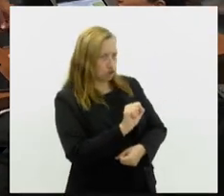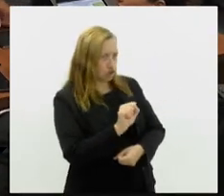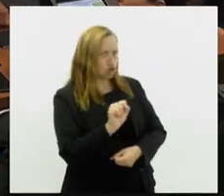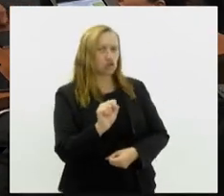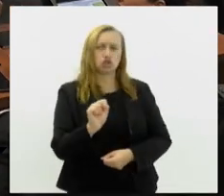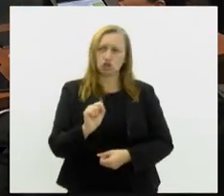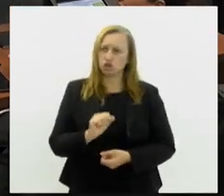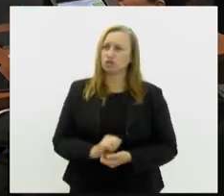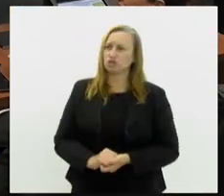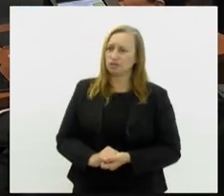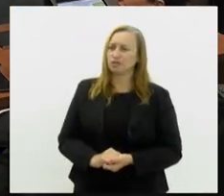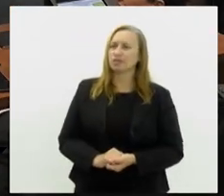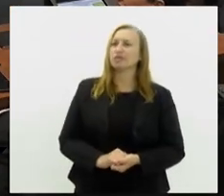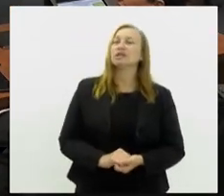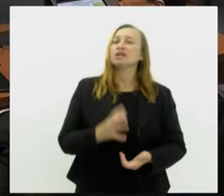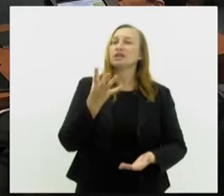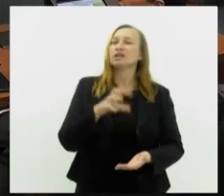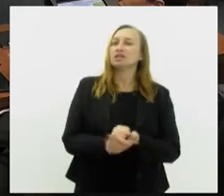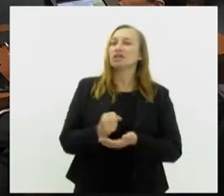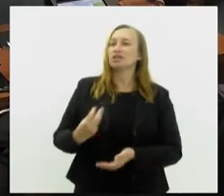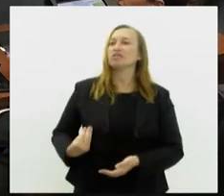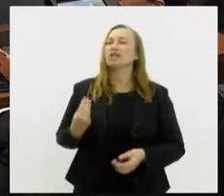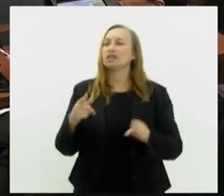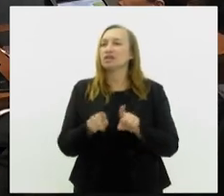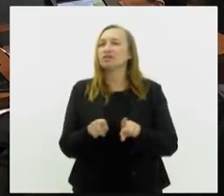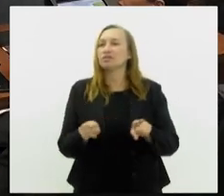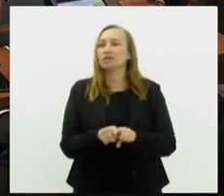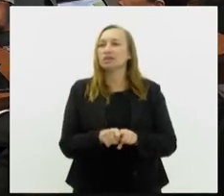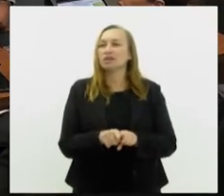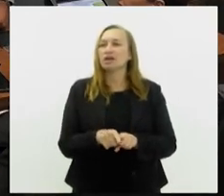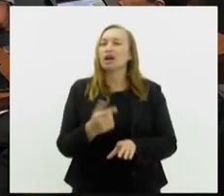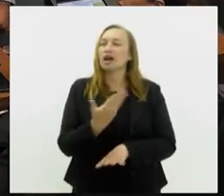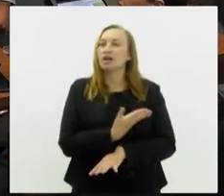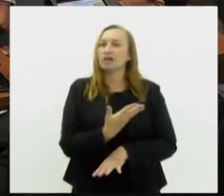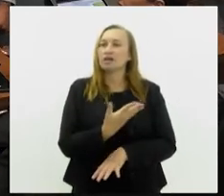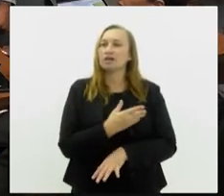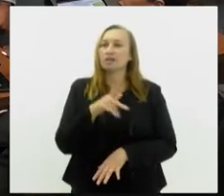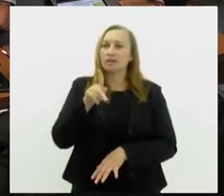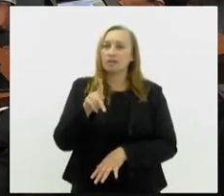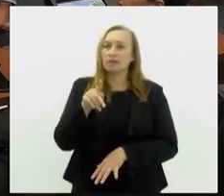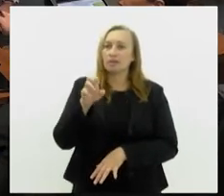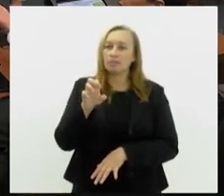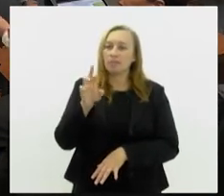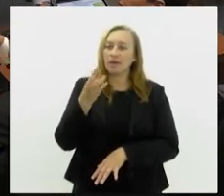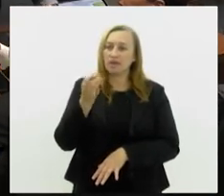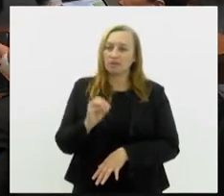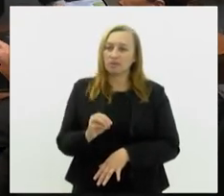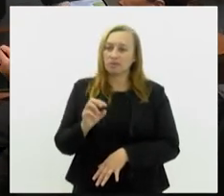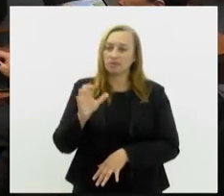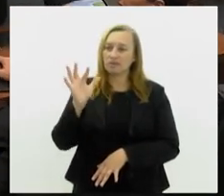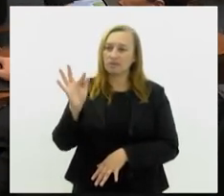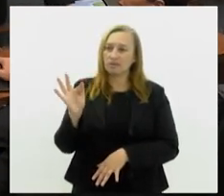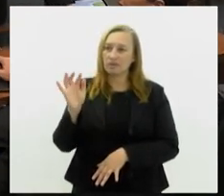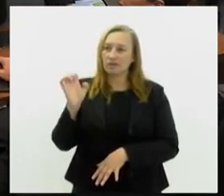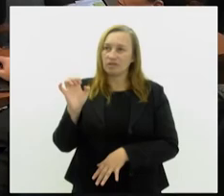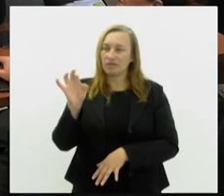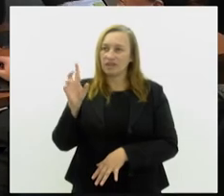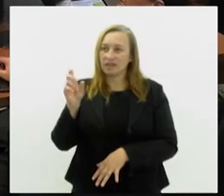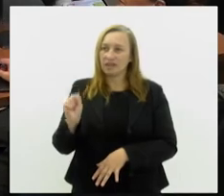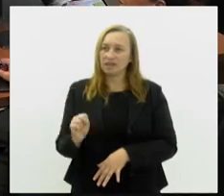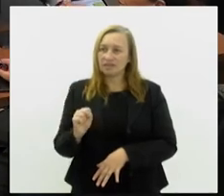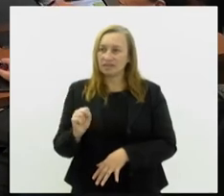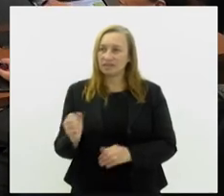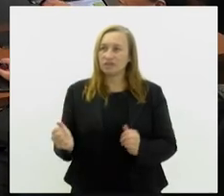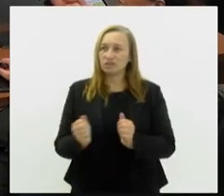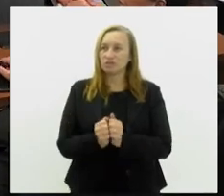muito obrigada. Gostaria de registrar a presença também do nosso amigo Pedro Fernandes, foi deputado nessa casa aqui conosco.